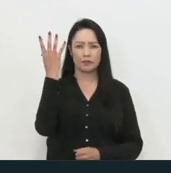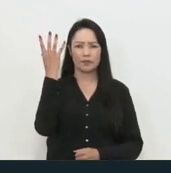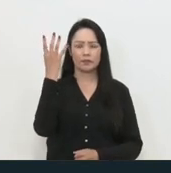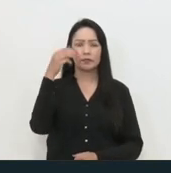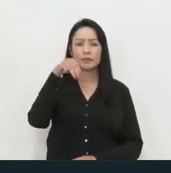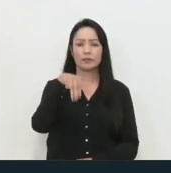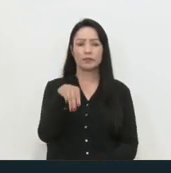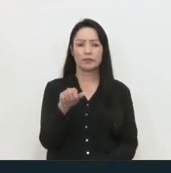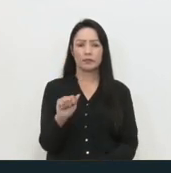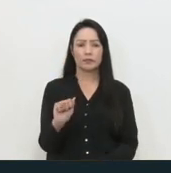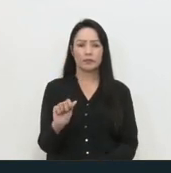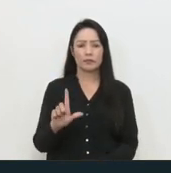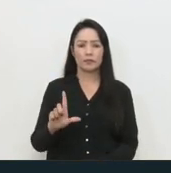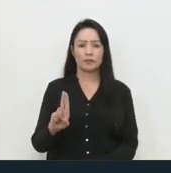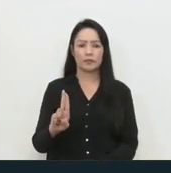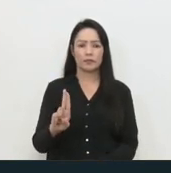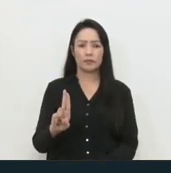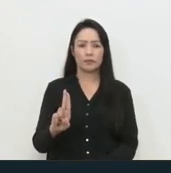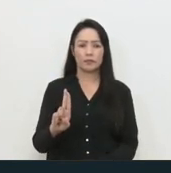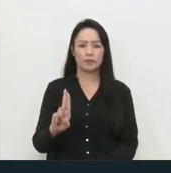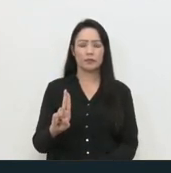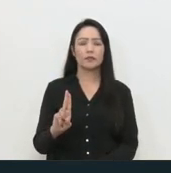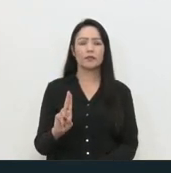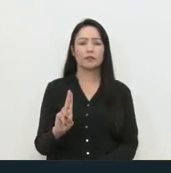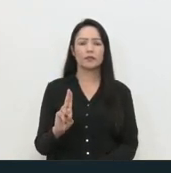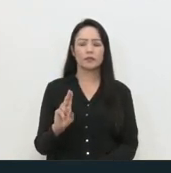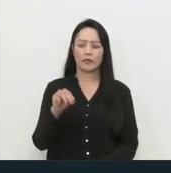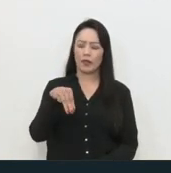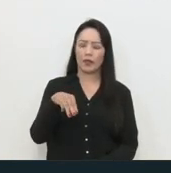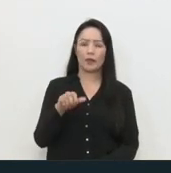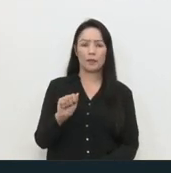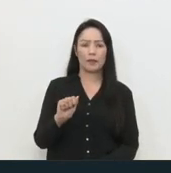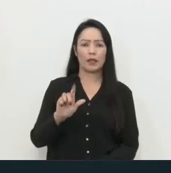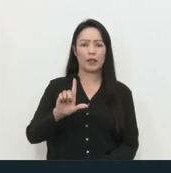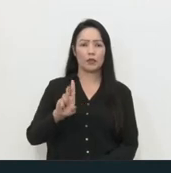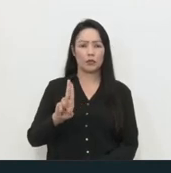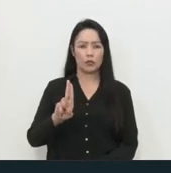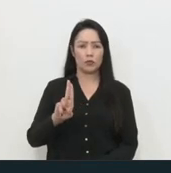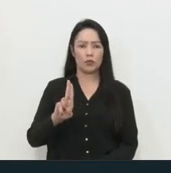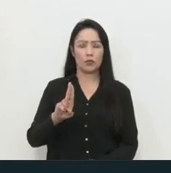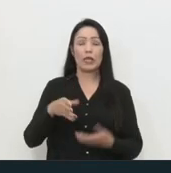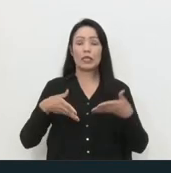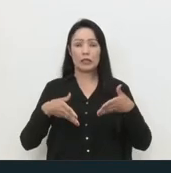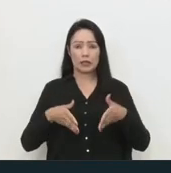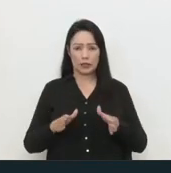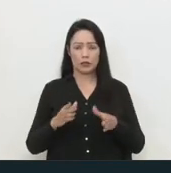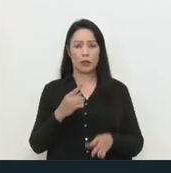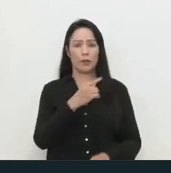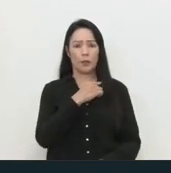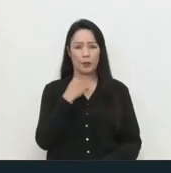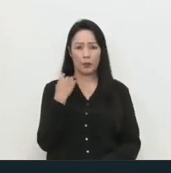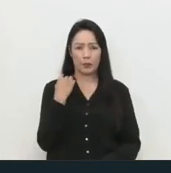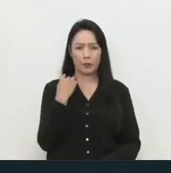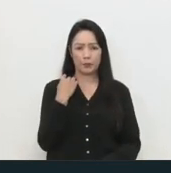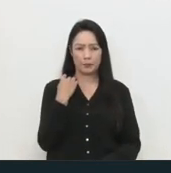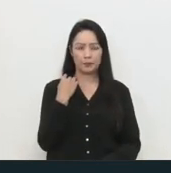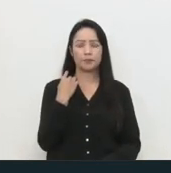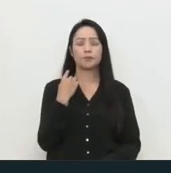Malu a Malu nasceu morta por insuficiência